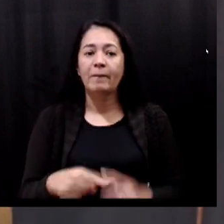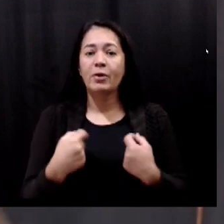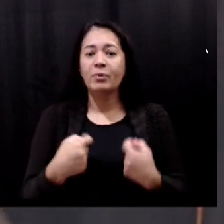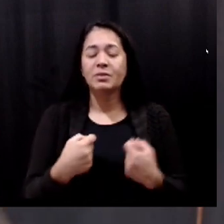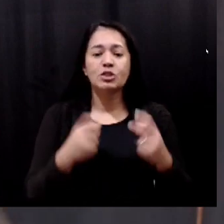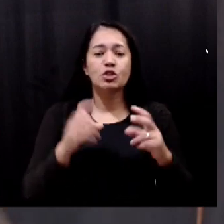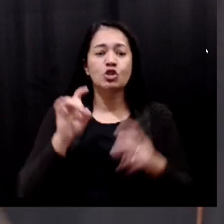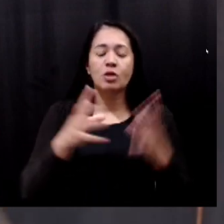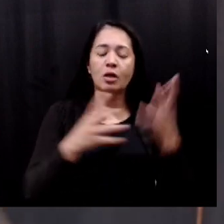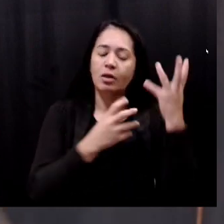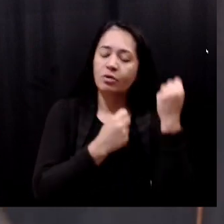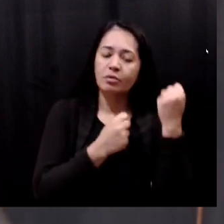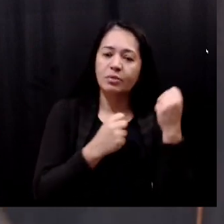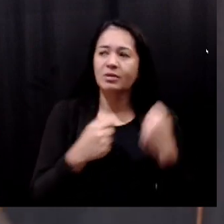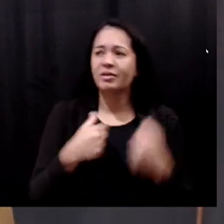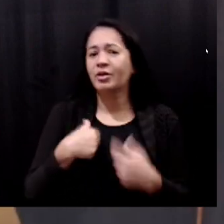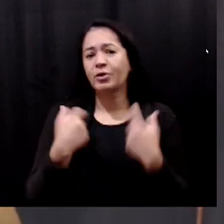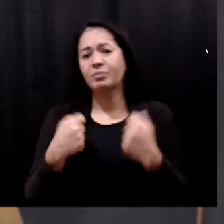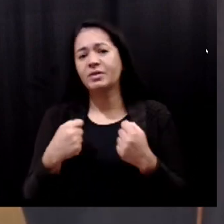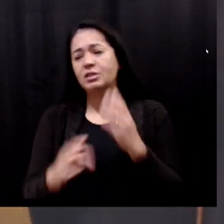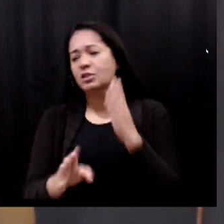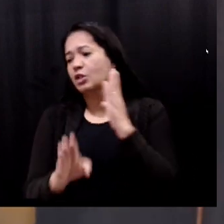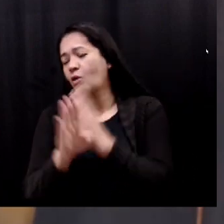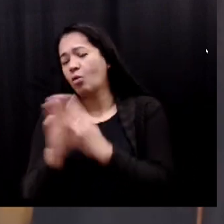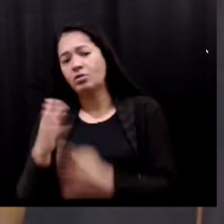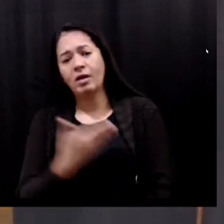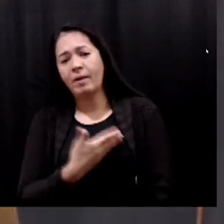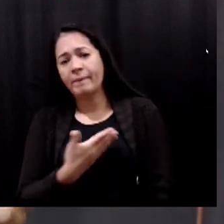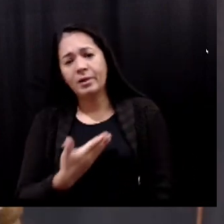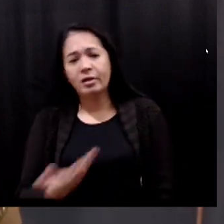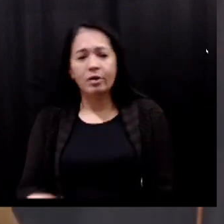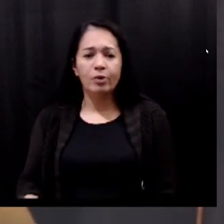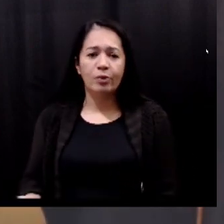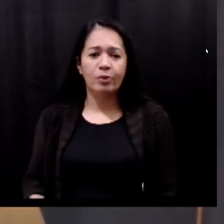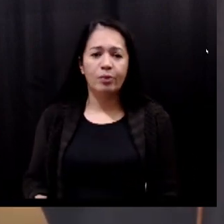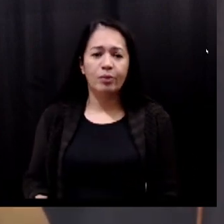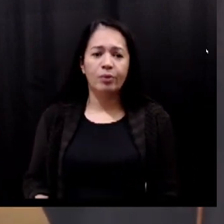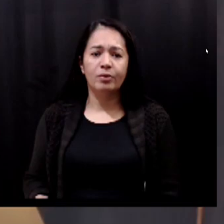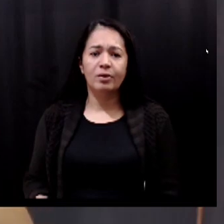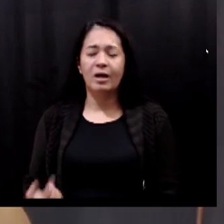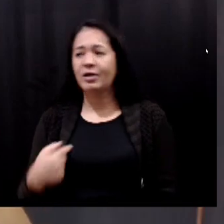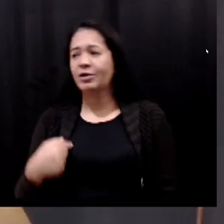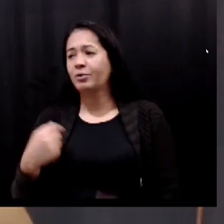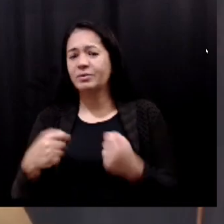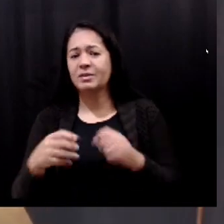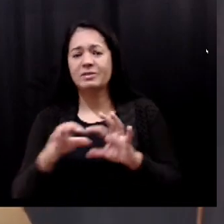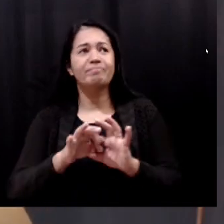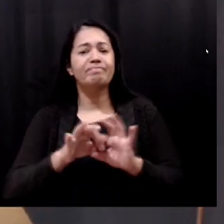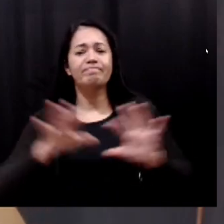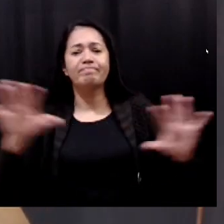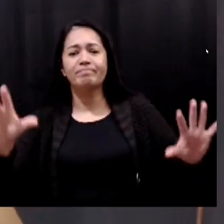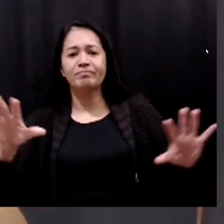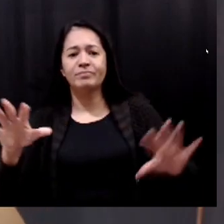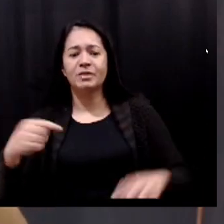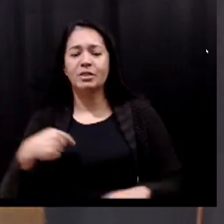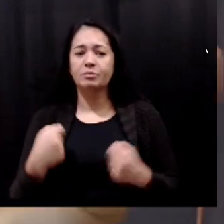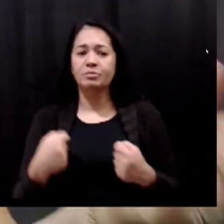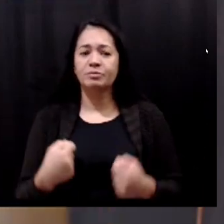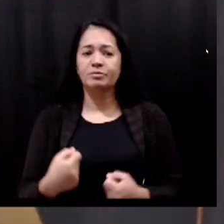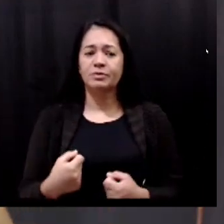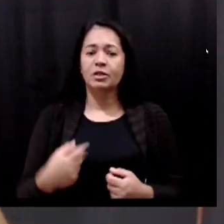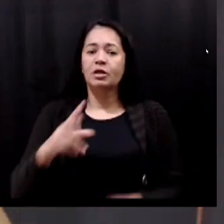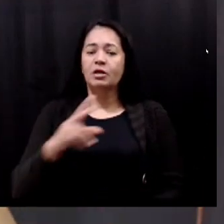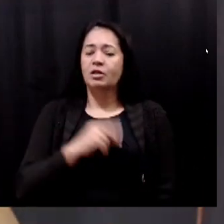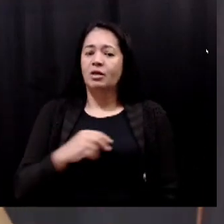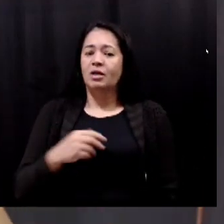não, eu preciso encontrar os amigos. Às vezes eu preciso desconectar. Então eu preciso ser muito claro, nossa, estou tão cansada, queria tanto